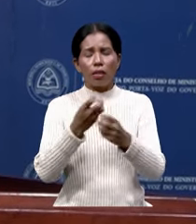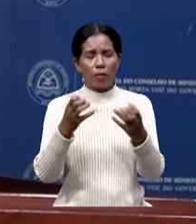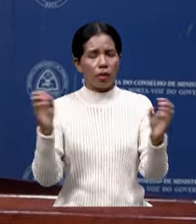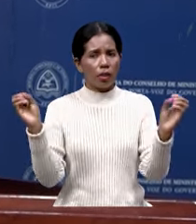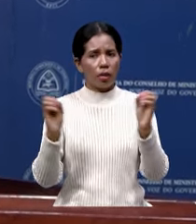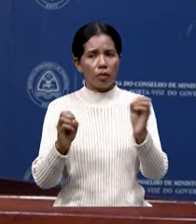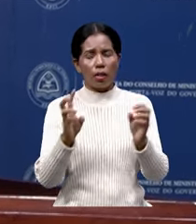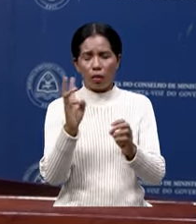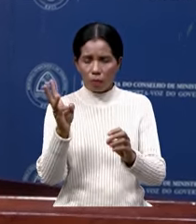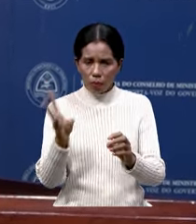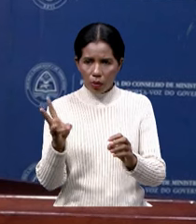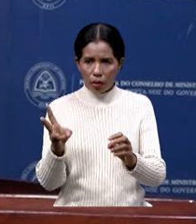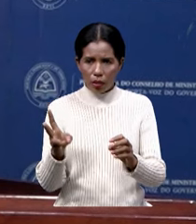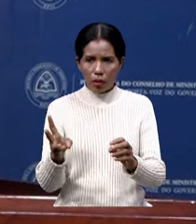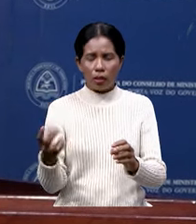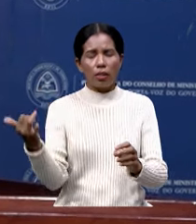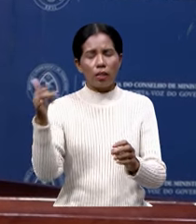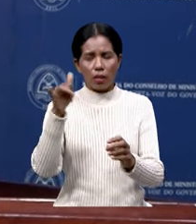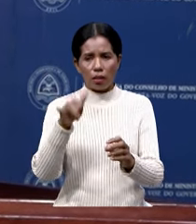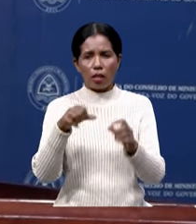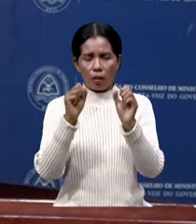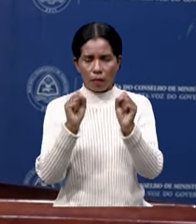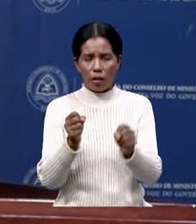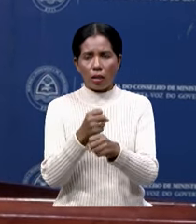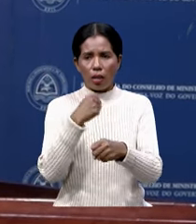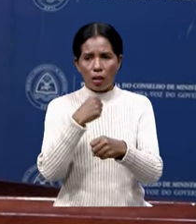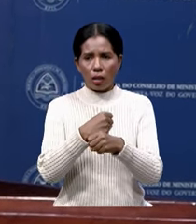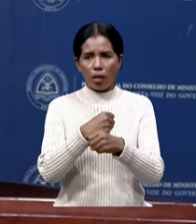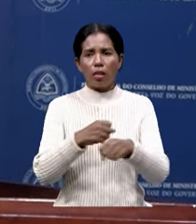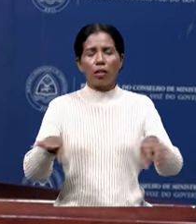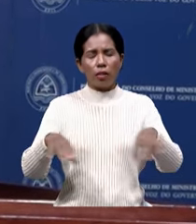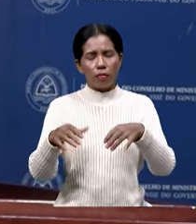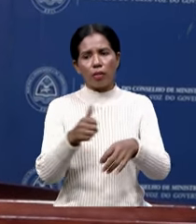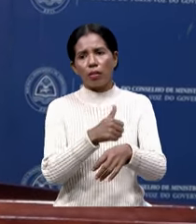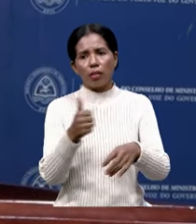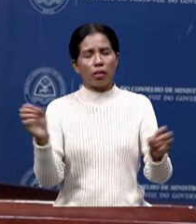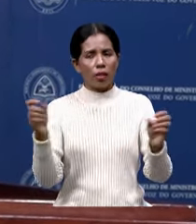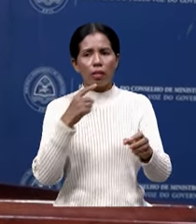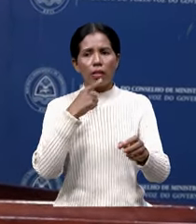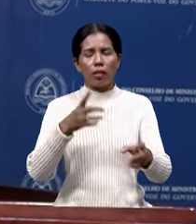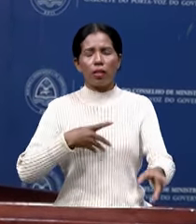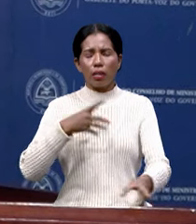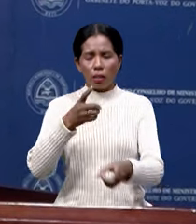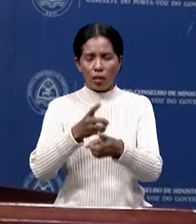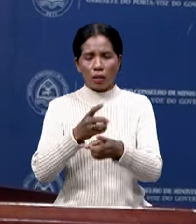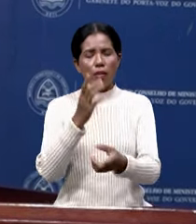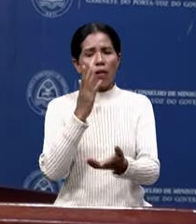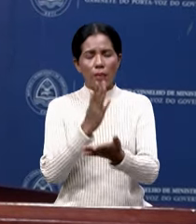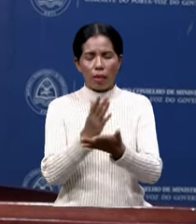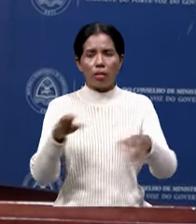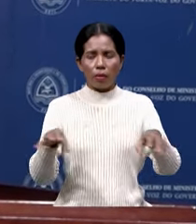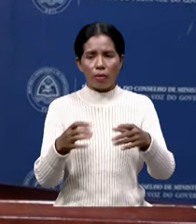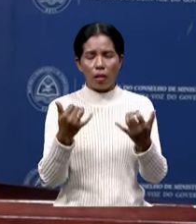obrigatórios, 60 anos, durante nesse belejalo, agalao, serviçela, nila requer ni direito à reforma. Portanto,